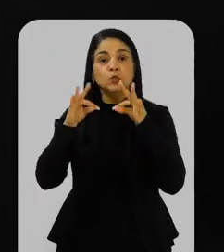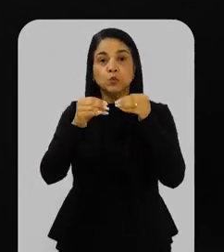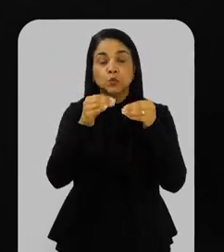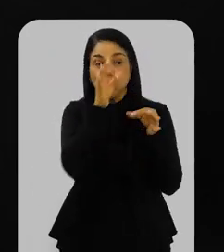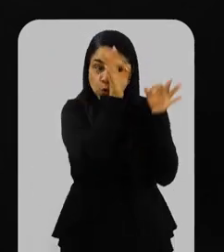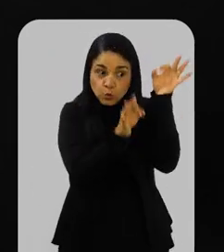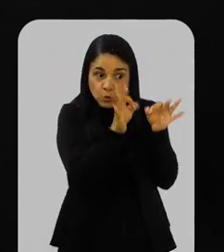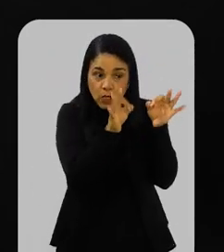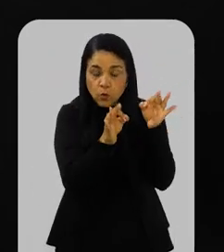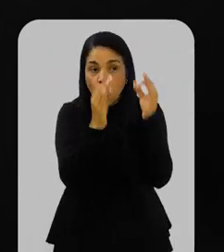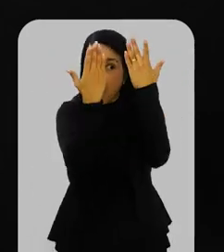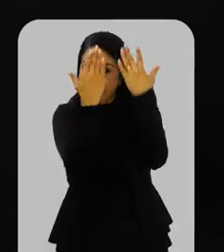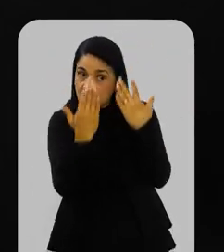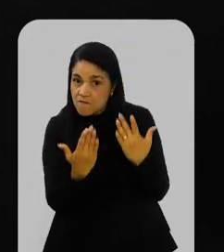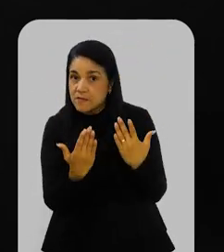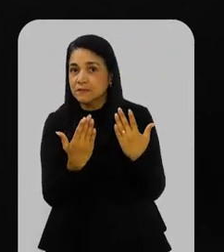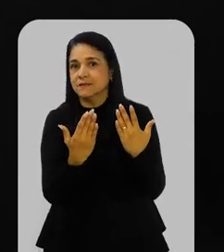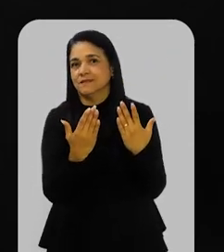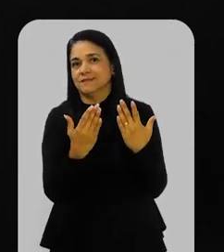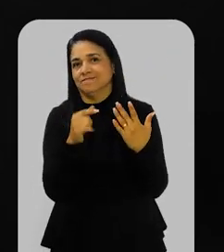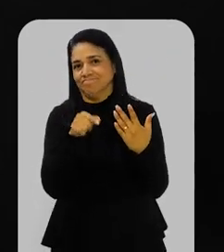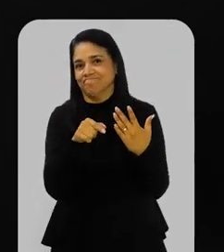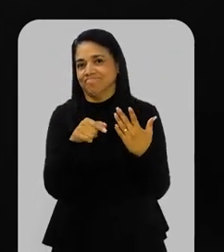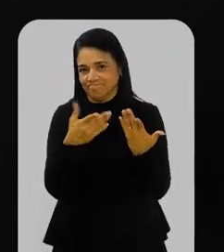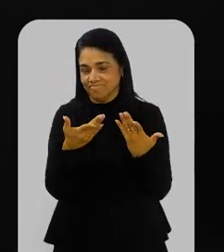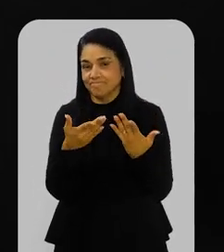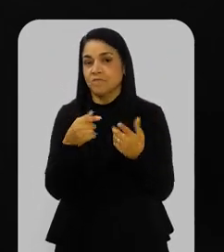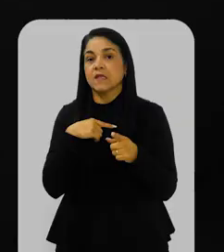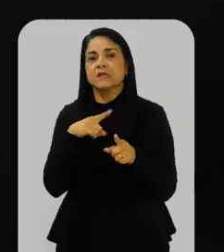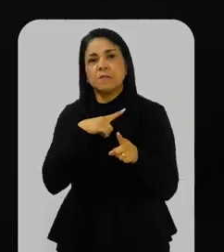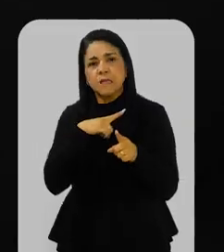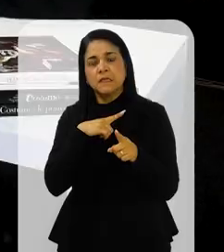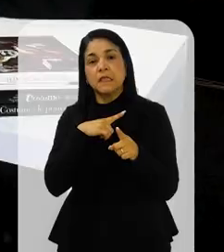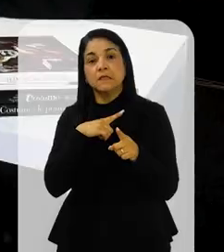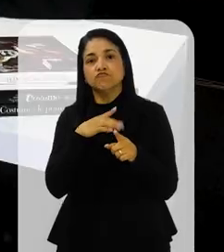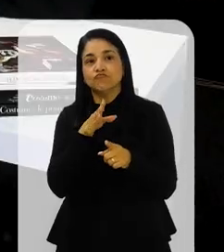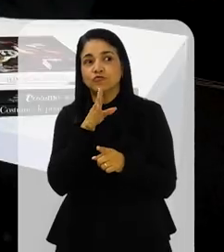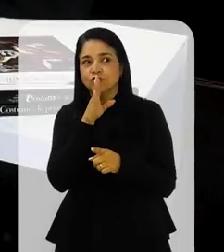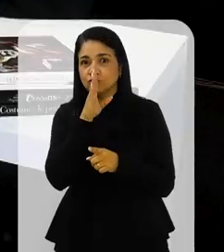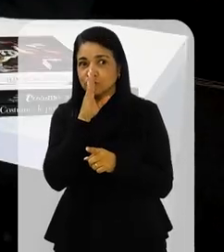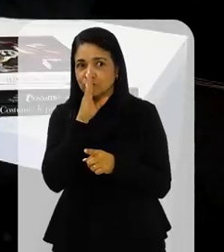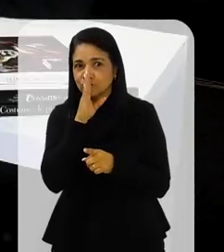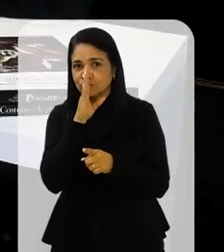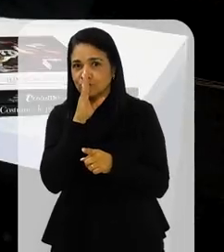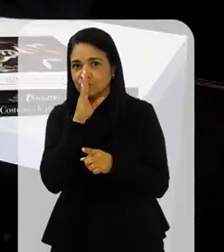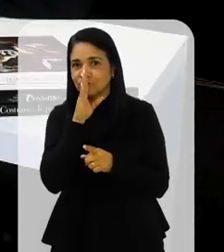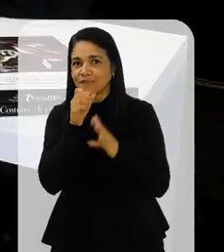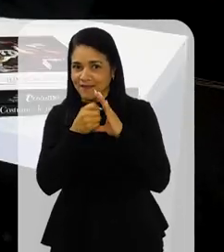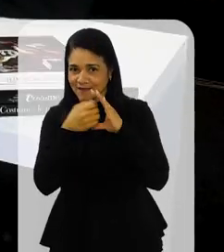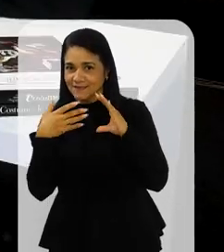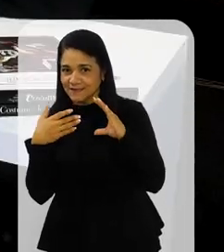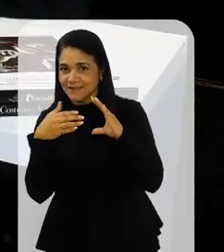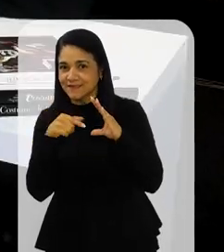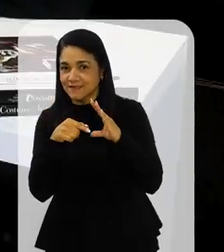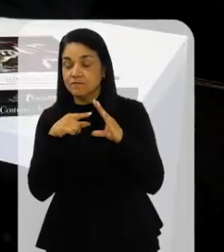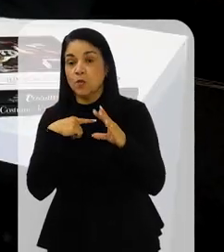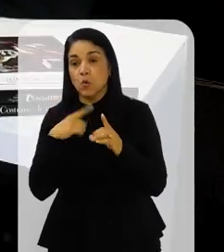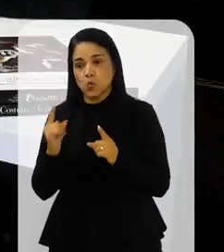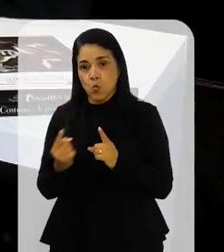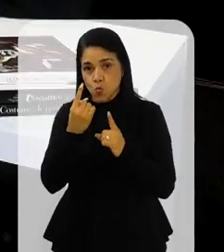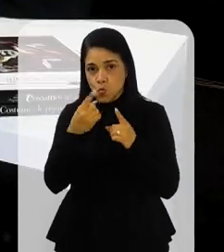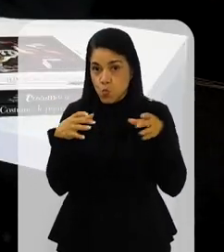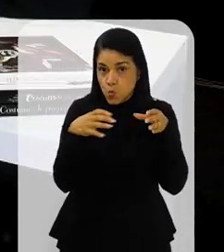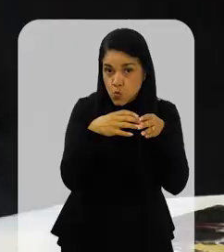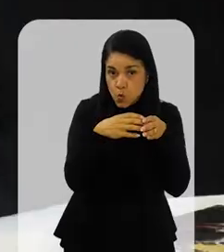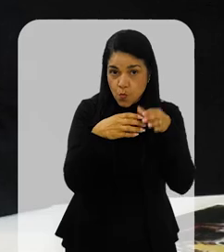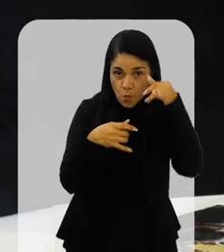isso o julgador leva em conta na hora que ele vai avaliar o item. E tem essa questão pitoresca do silêncio, né? Também. Que